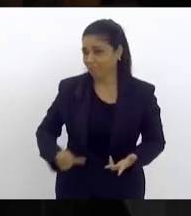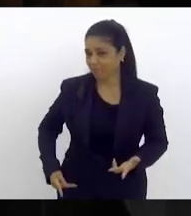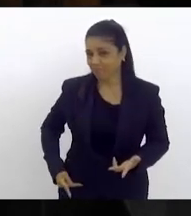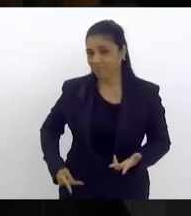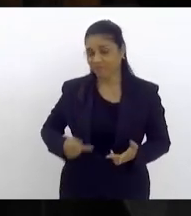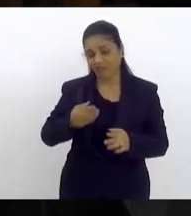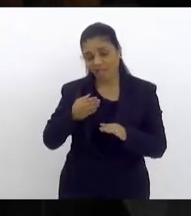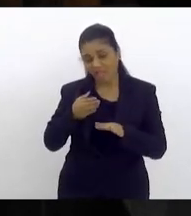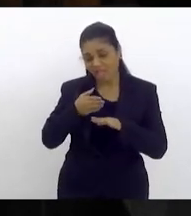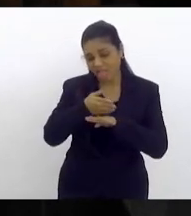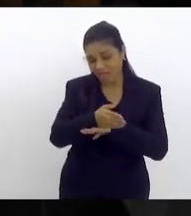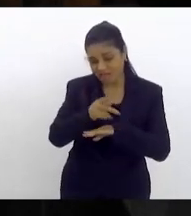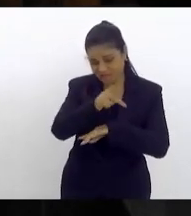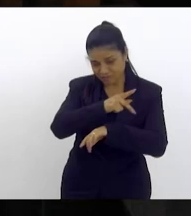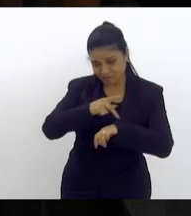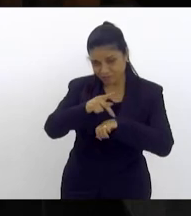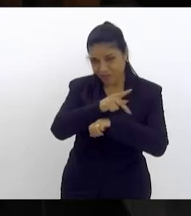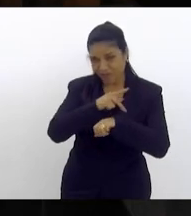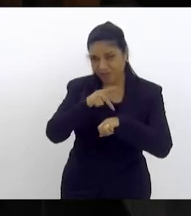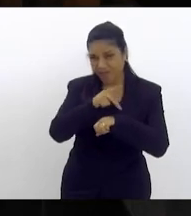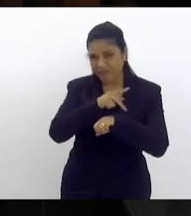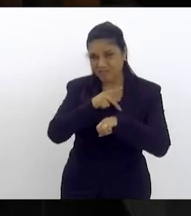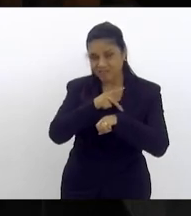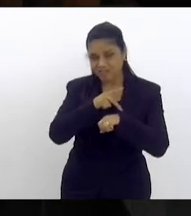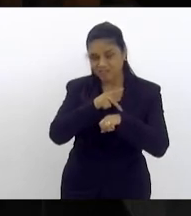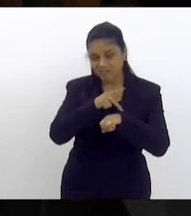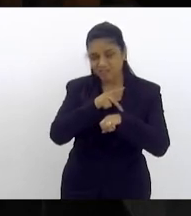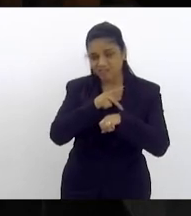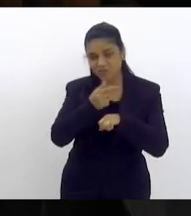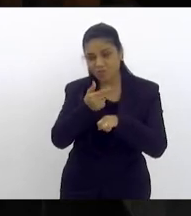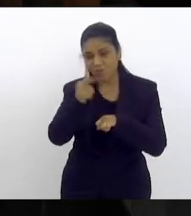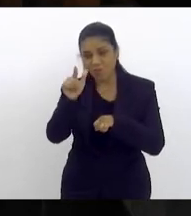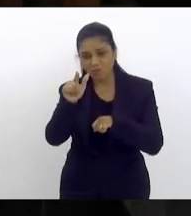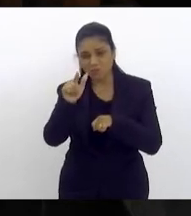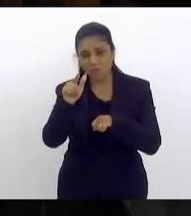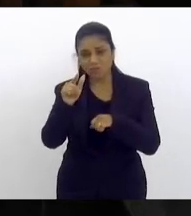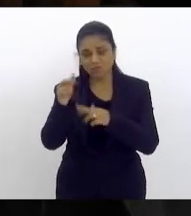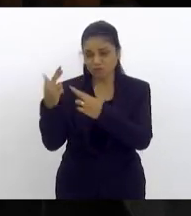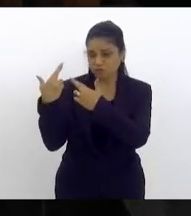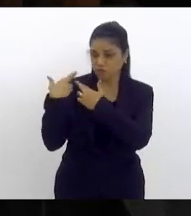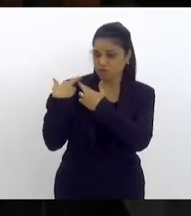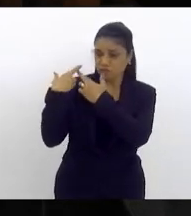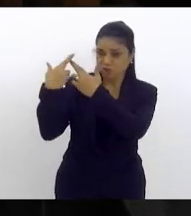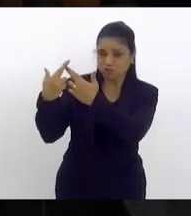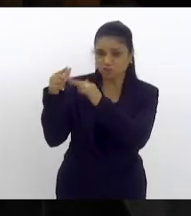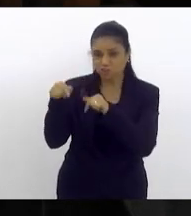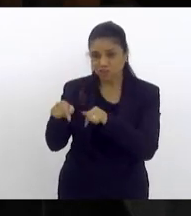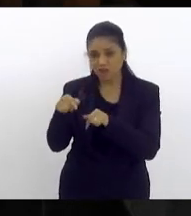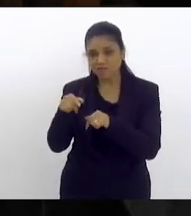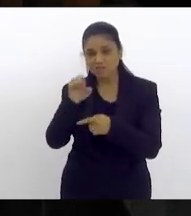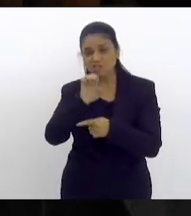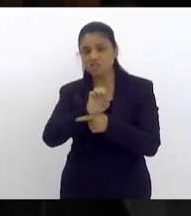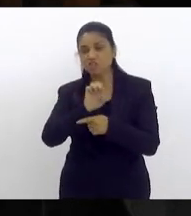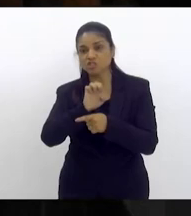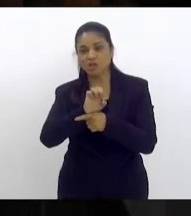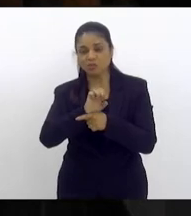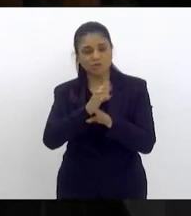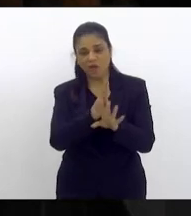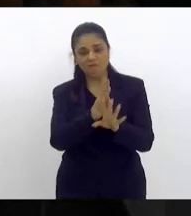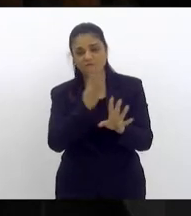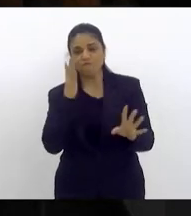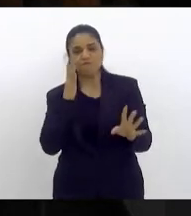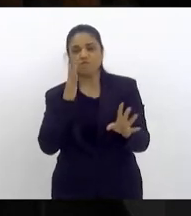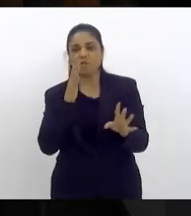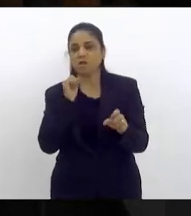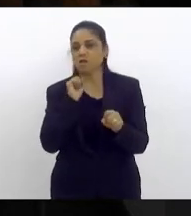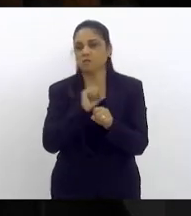adentram uma nação vizinha como chefe de estado não fica na fila da imigração então